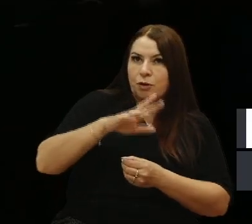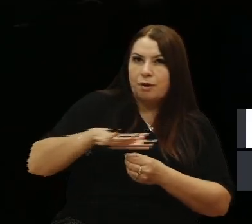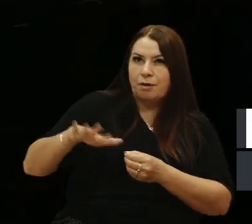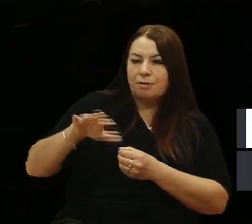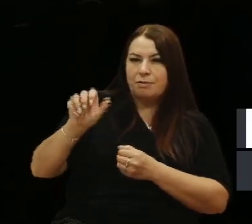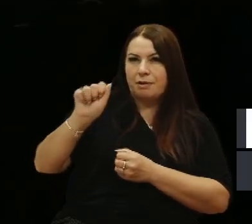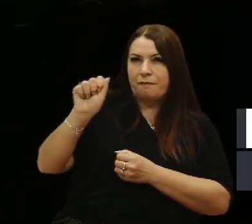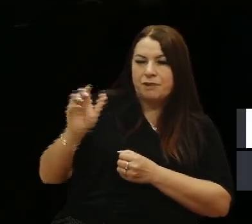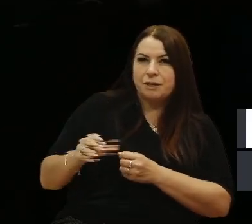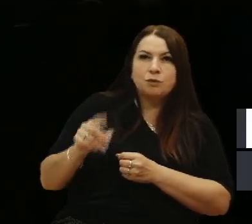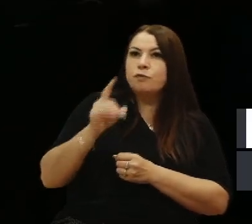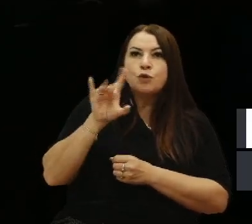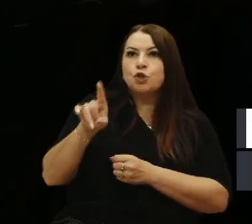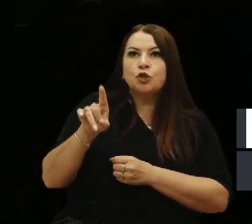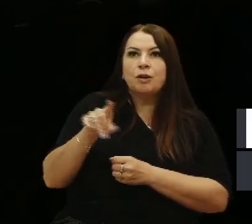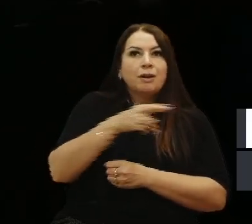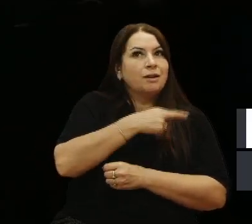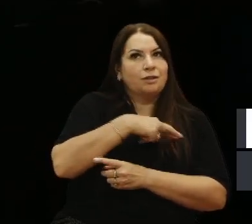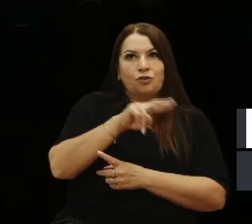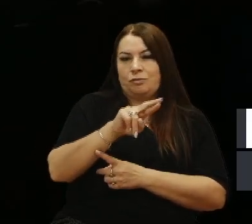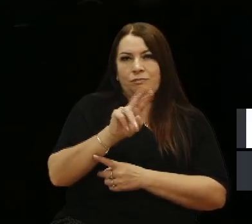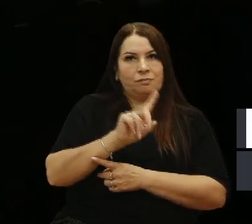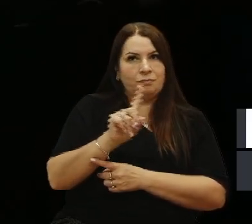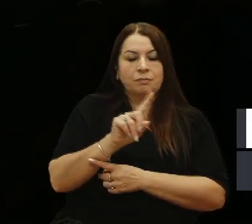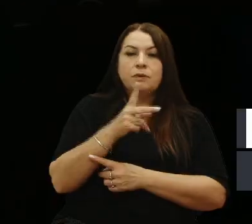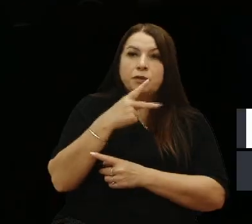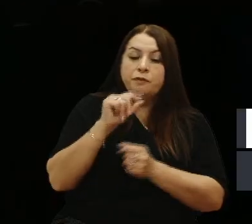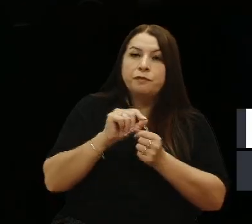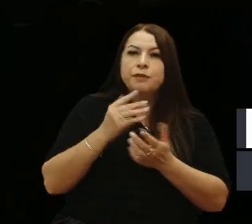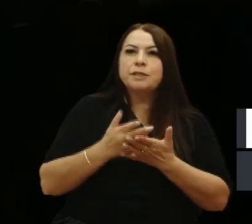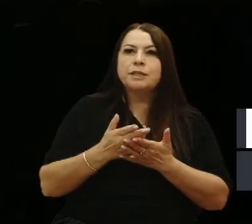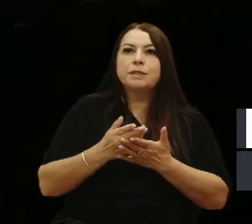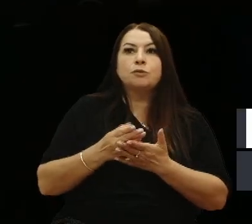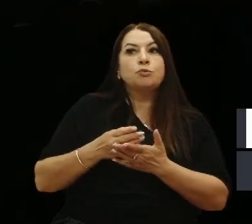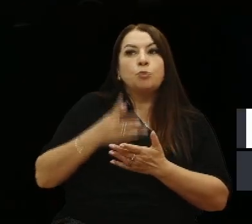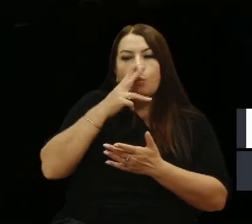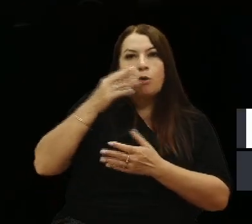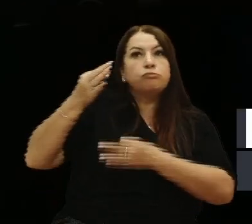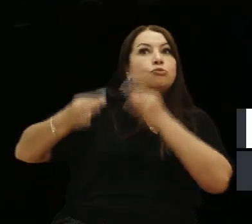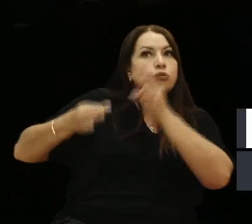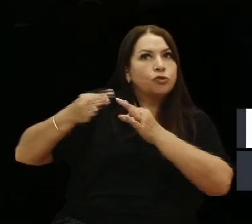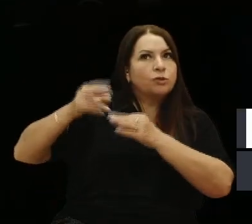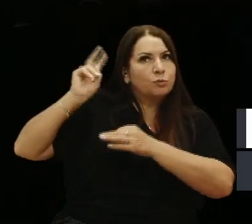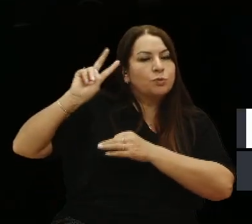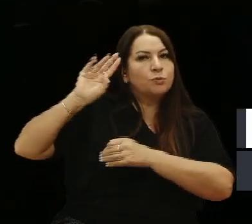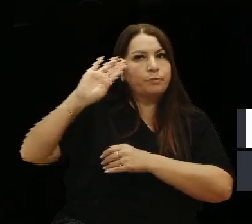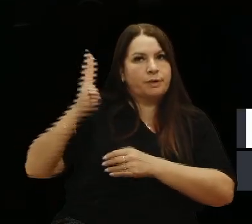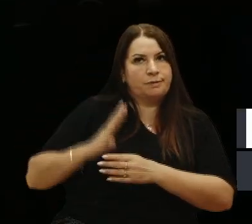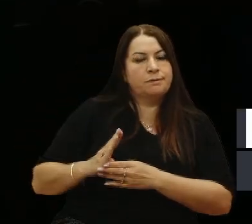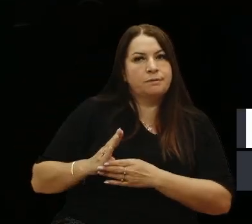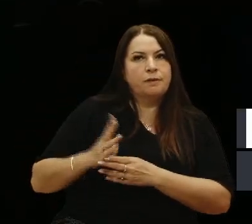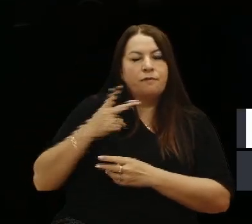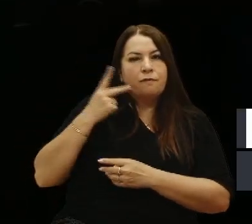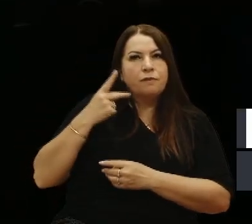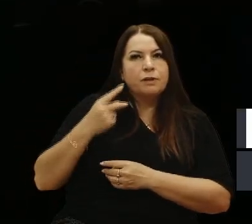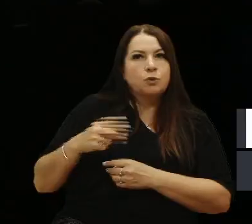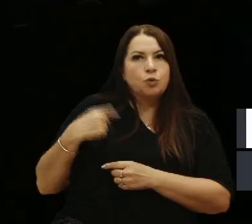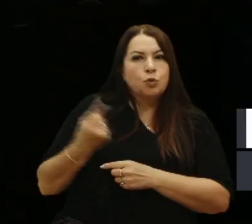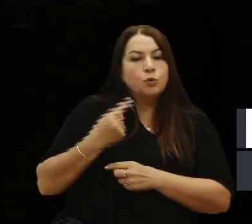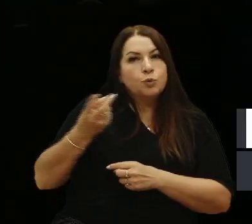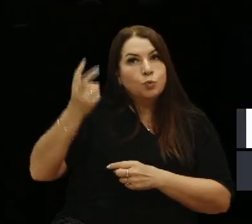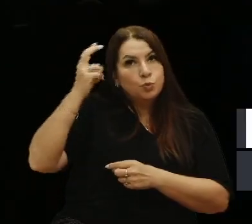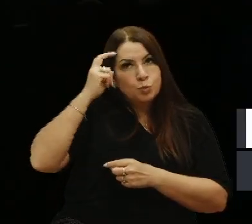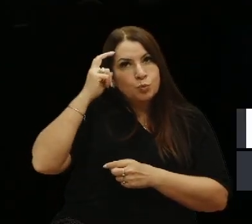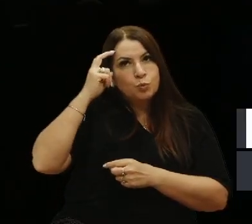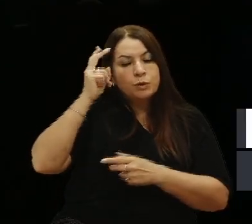nós não estamos falando apenas sobre religião. Nós estamos fazendo justiça com a história do Brasil. Nós estamos falando sobre a nossa cultura e